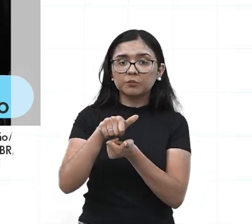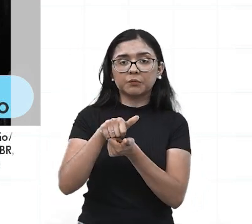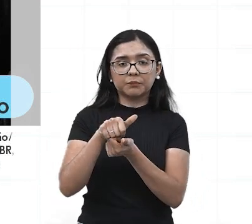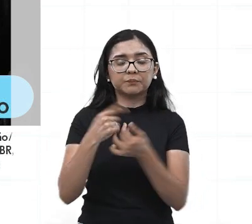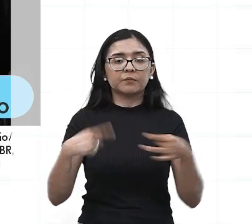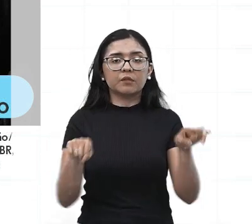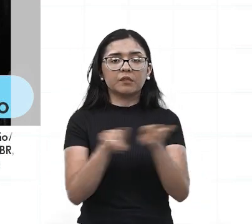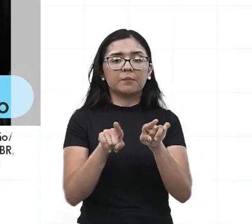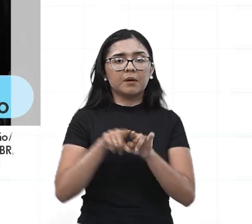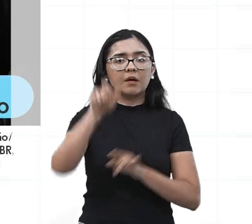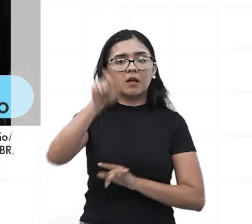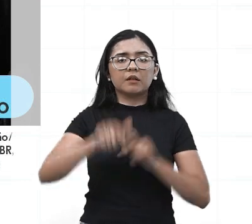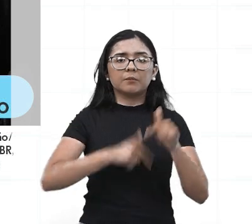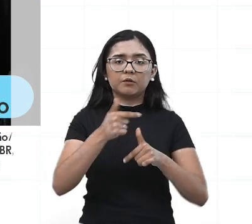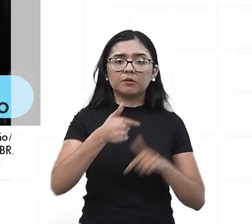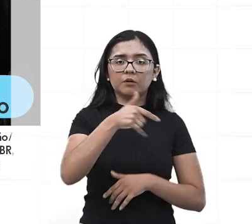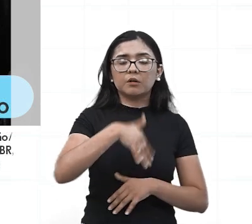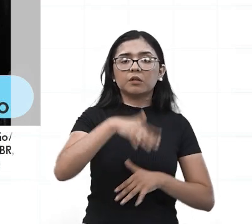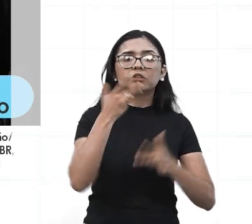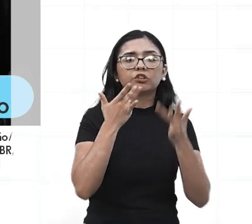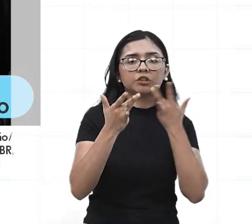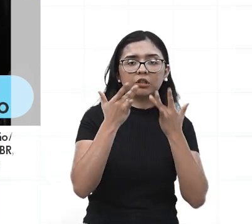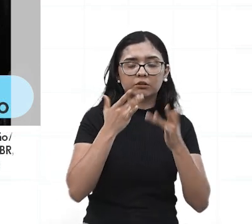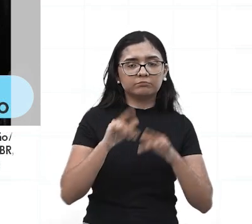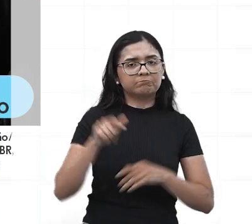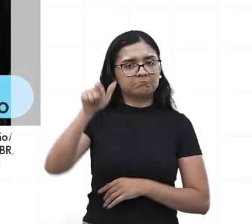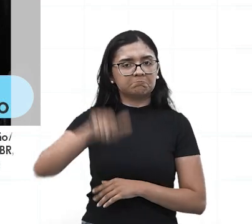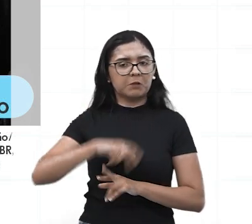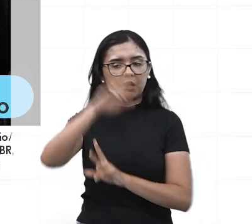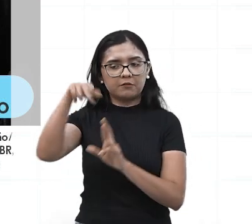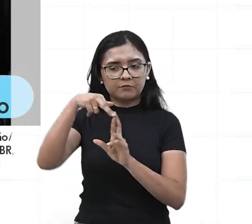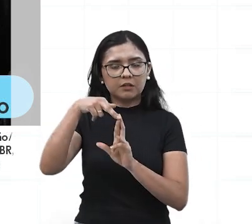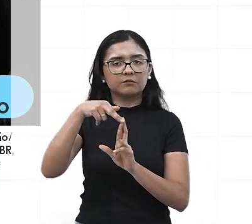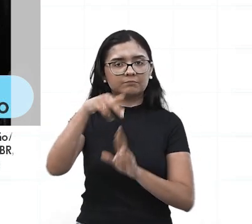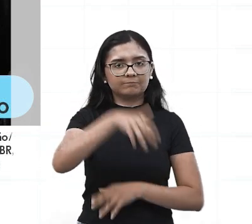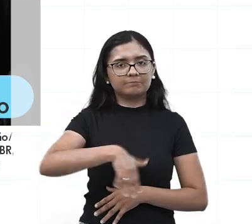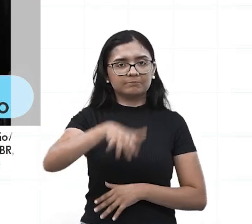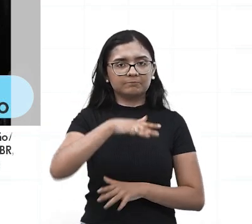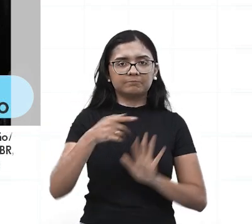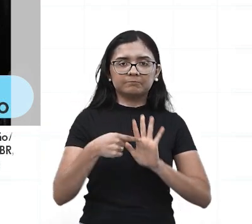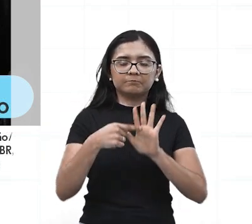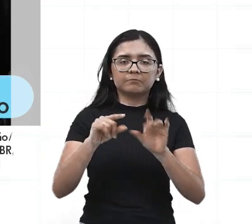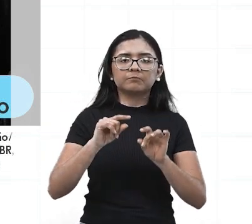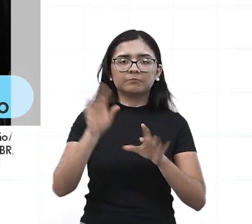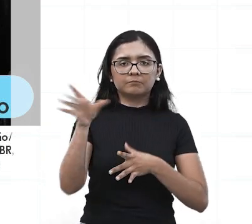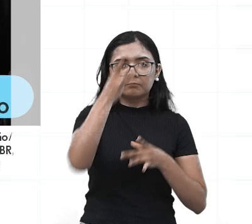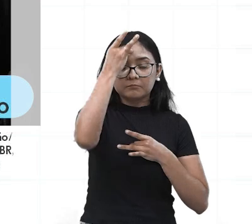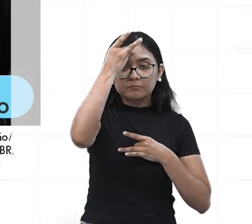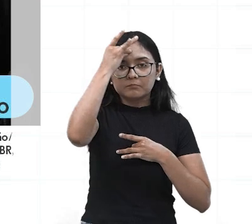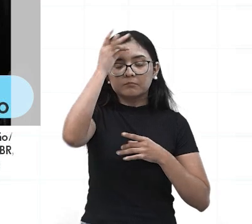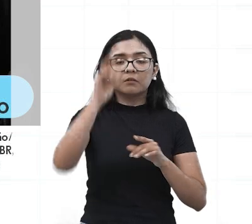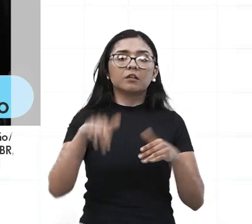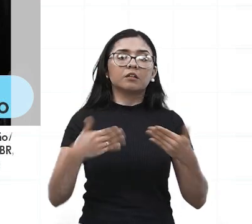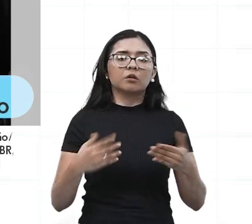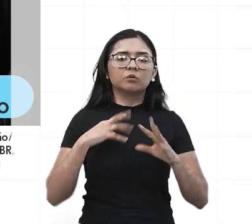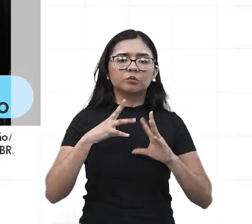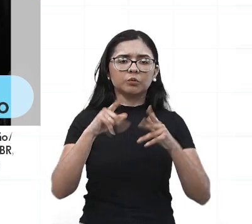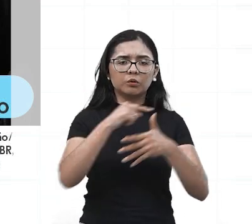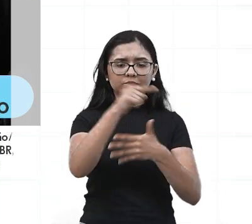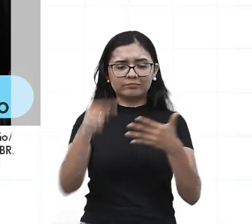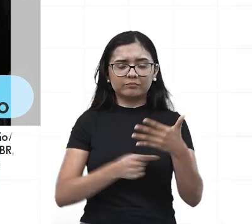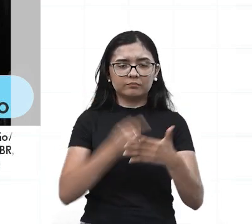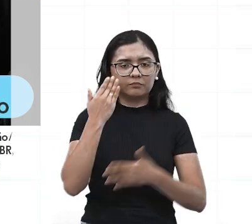Ela trabalhou no teatro, então ela é uma grande referência na encenação, na interpretação. E todos esses